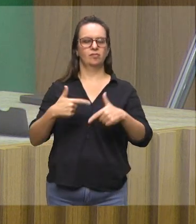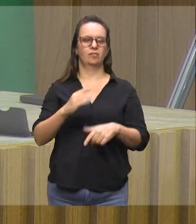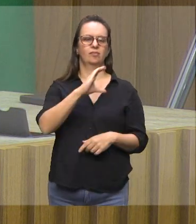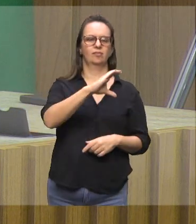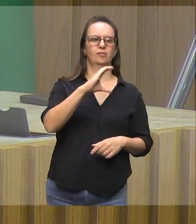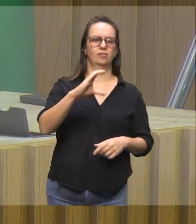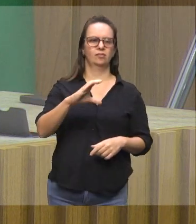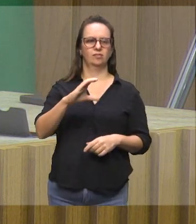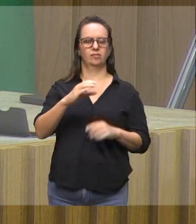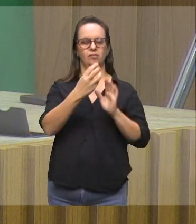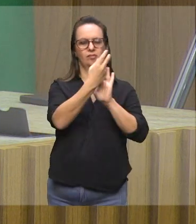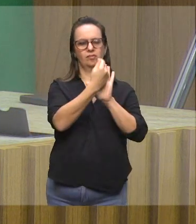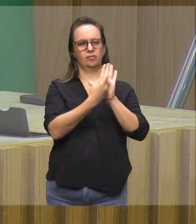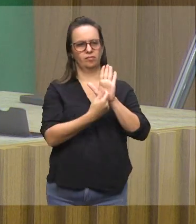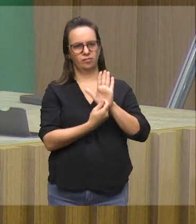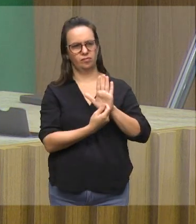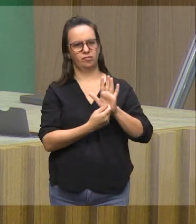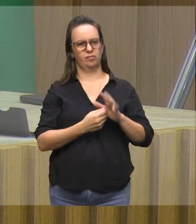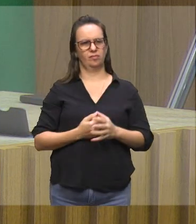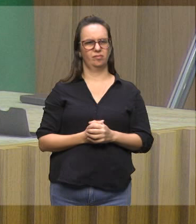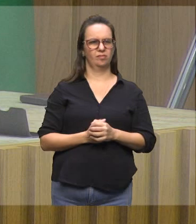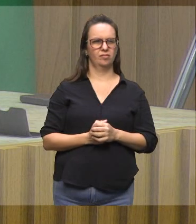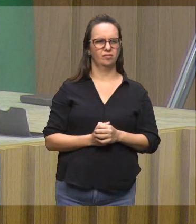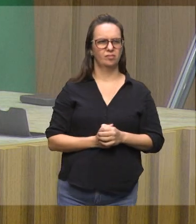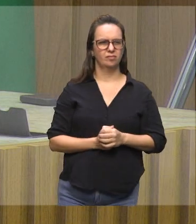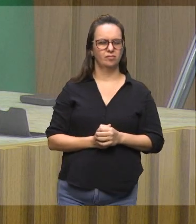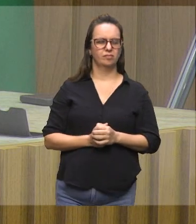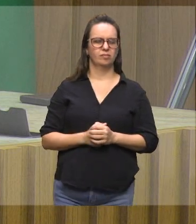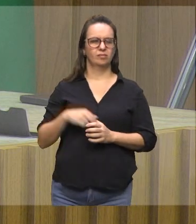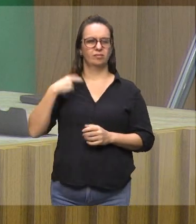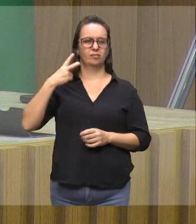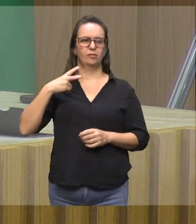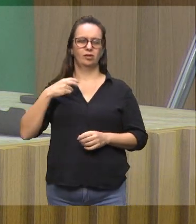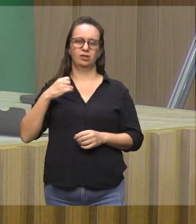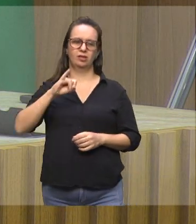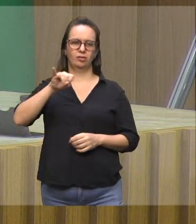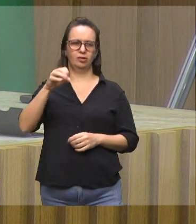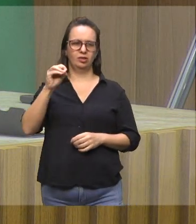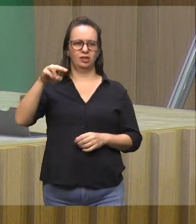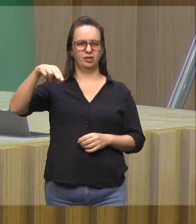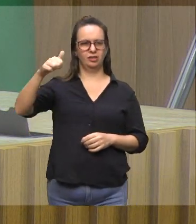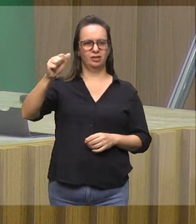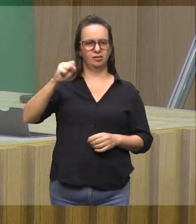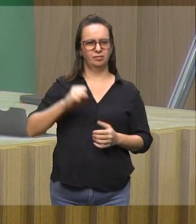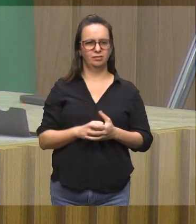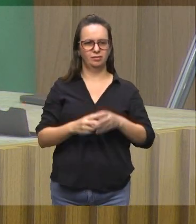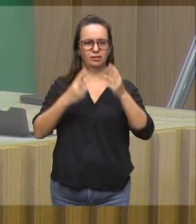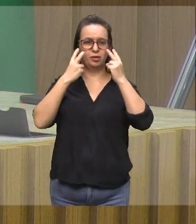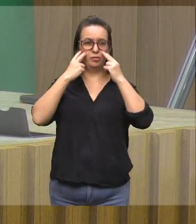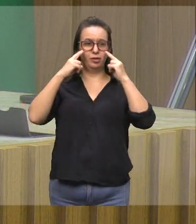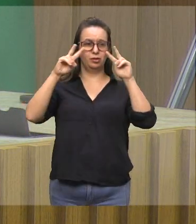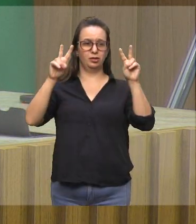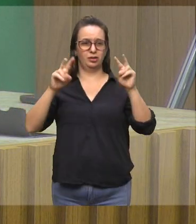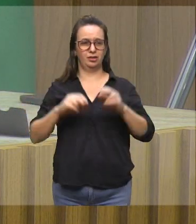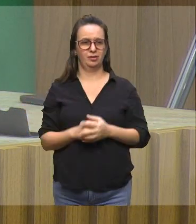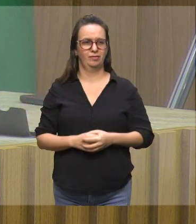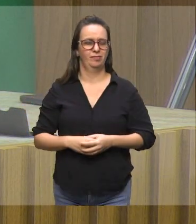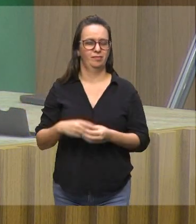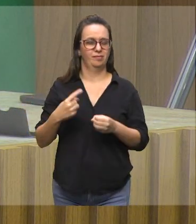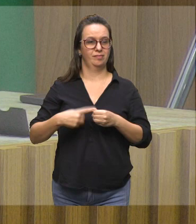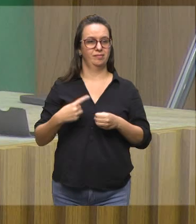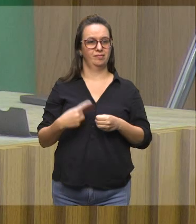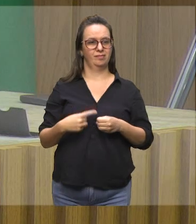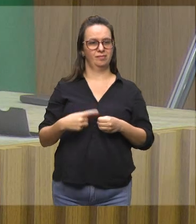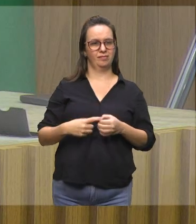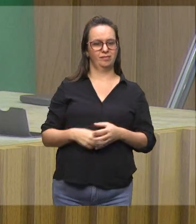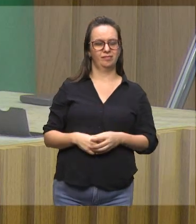quando participava eu, o vereador Gerson, o vereador Jonas, a gente descobriu que, na verdade, cidades muito menores de Assis, como